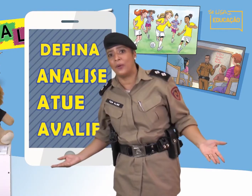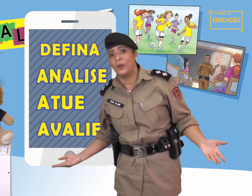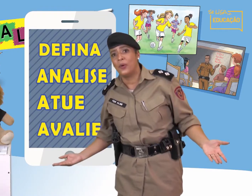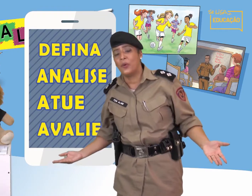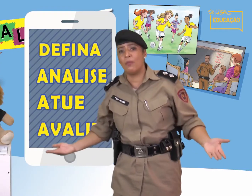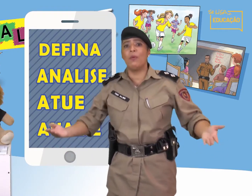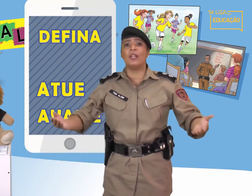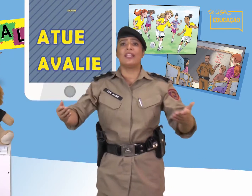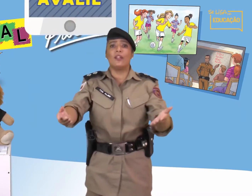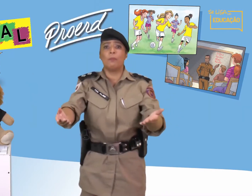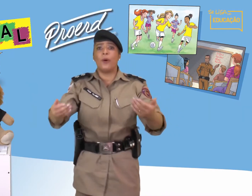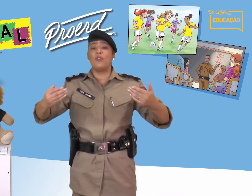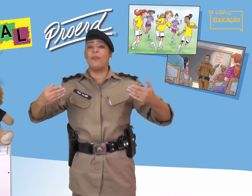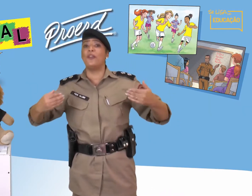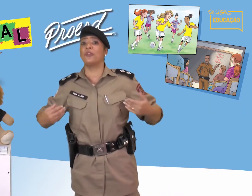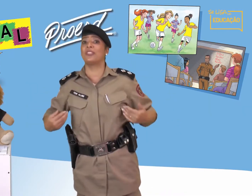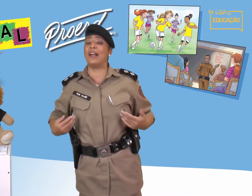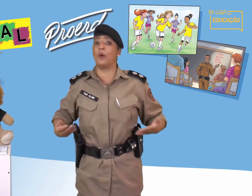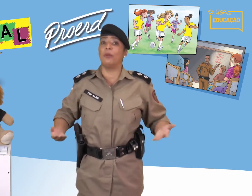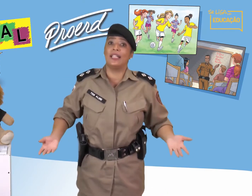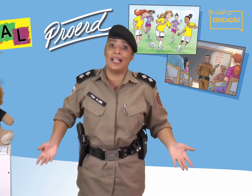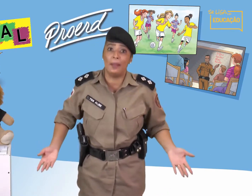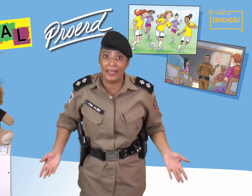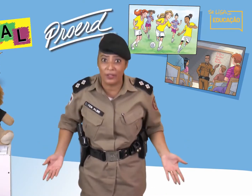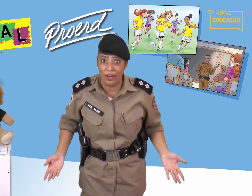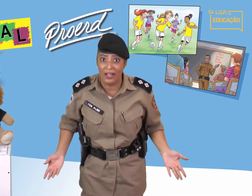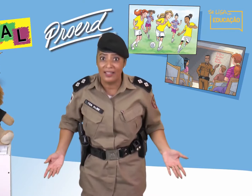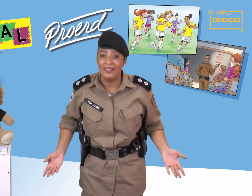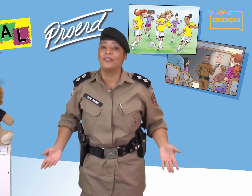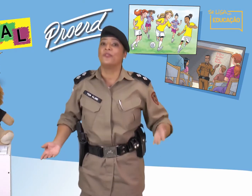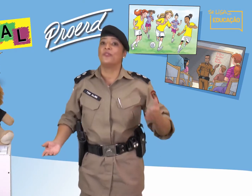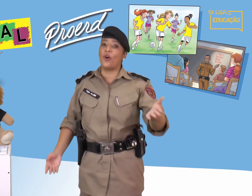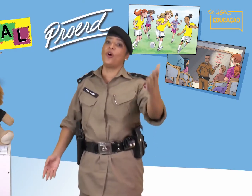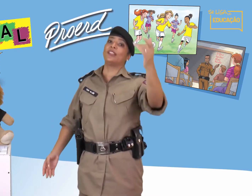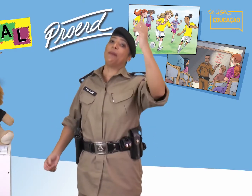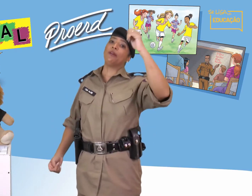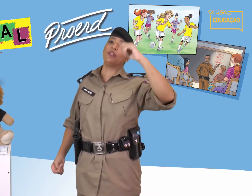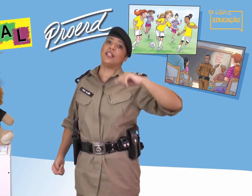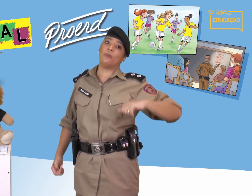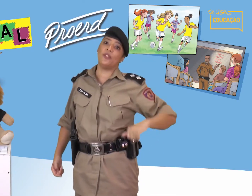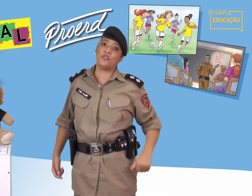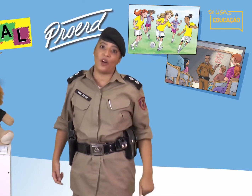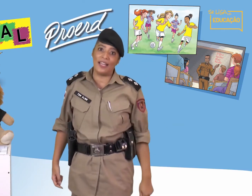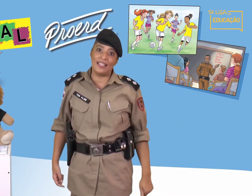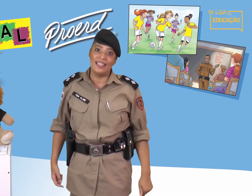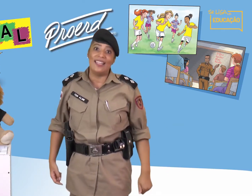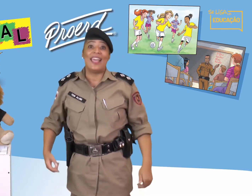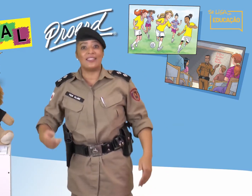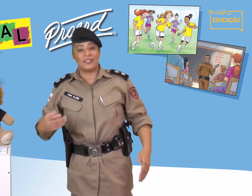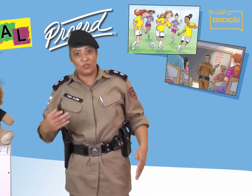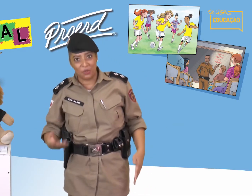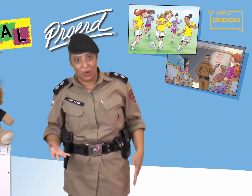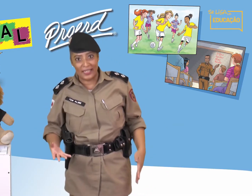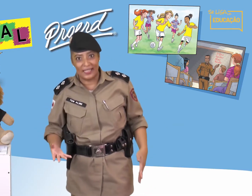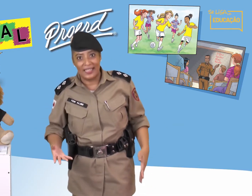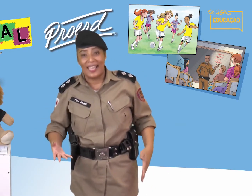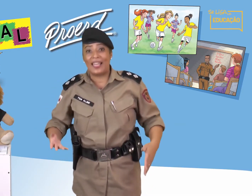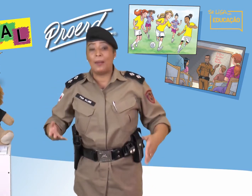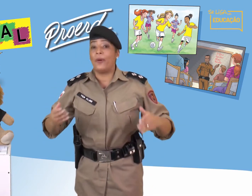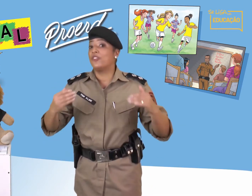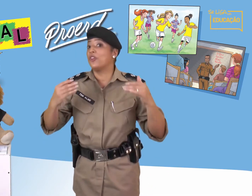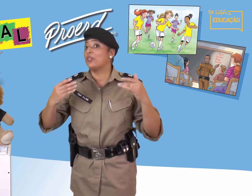tutor é esse vídeo eu já já está disponível e todos podem ter acesso pelo site